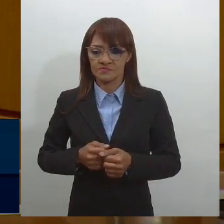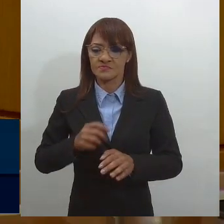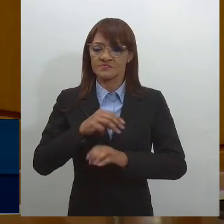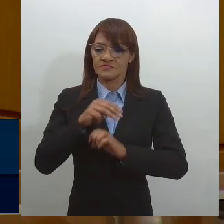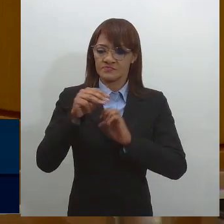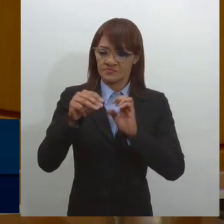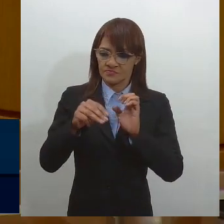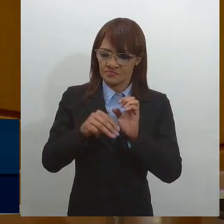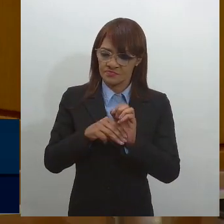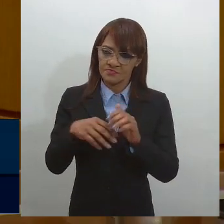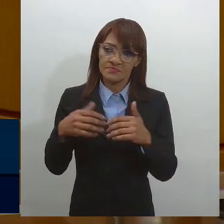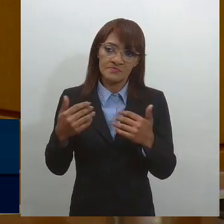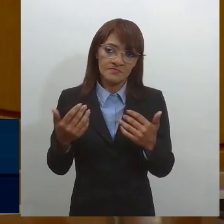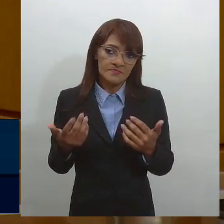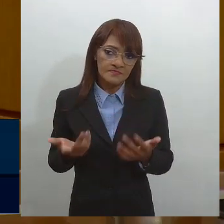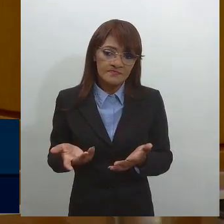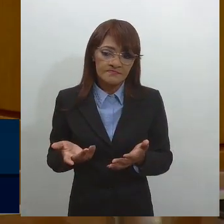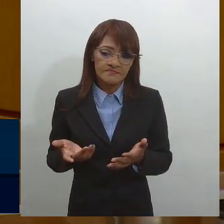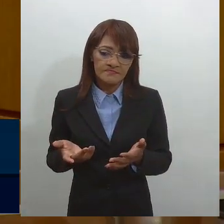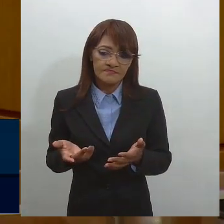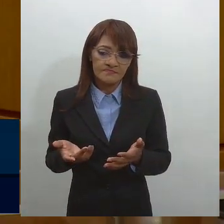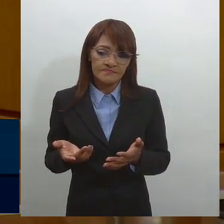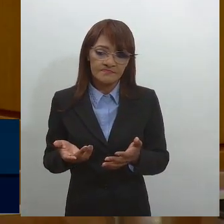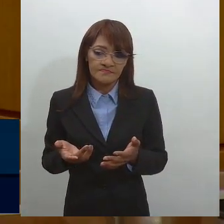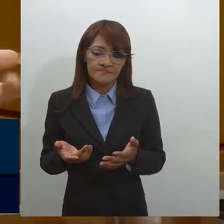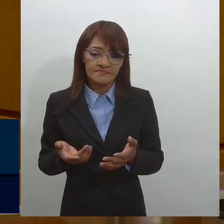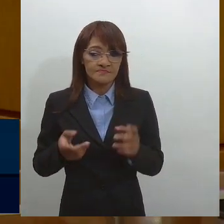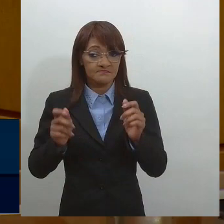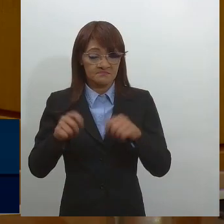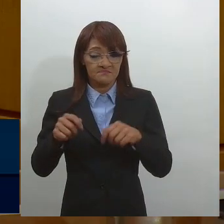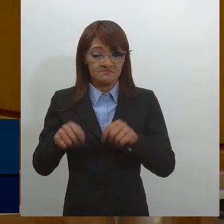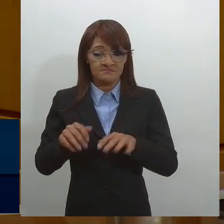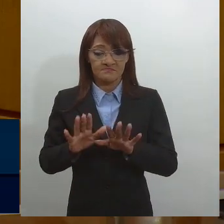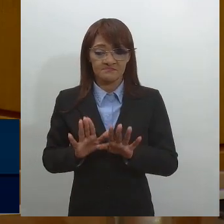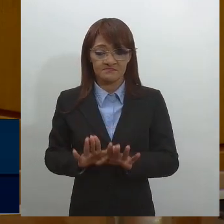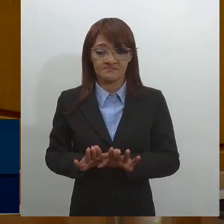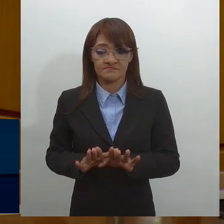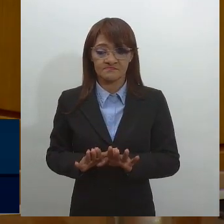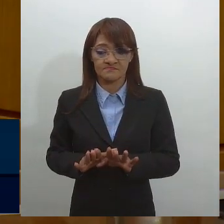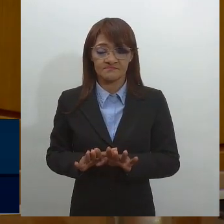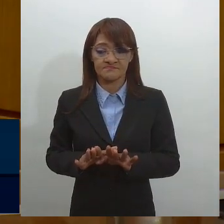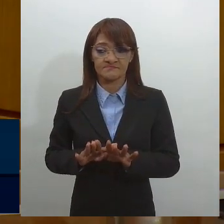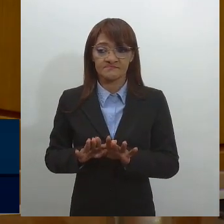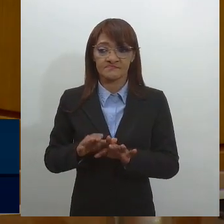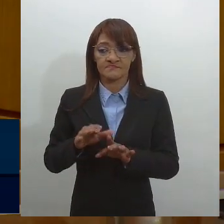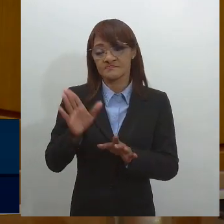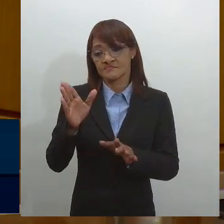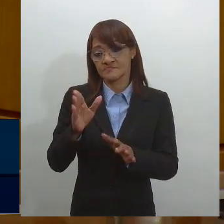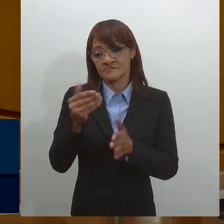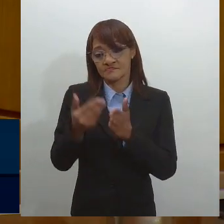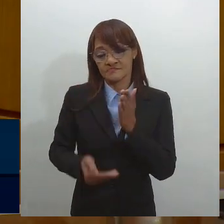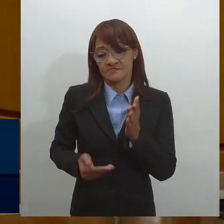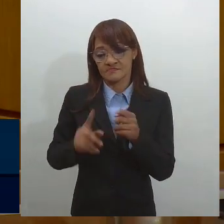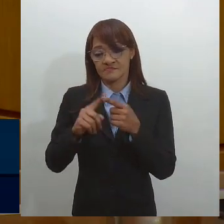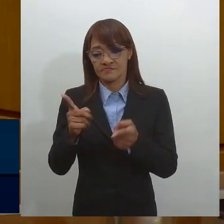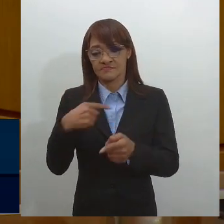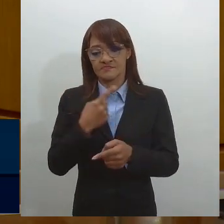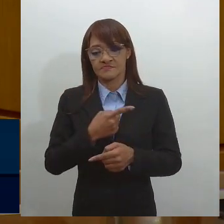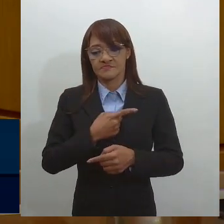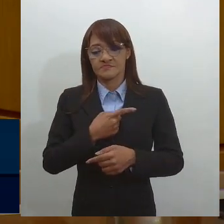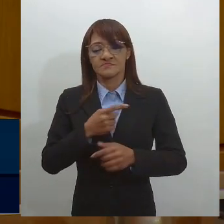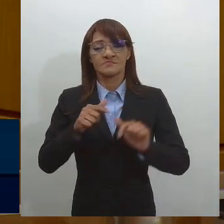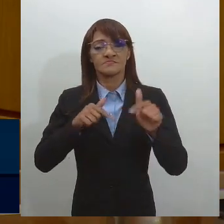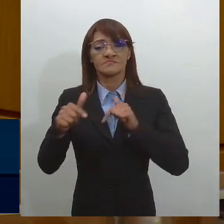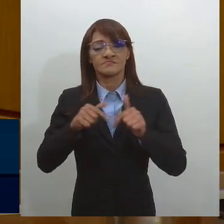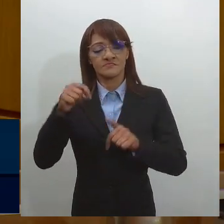mesmo, né, Marcos, que as nossas emendas dificilmente passam, mas estaremos fazendo o nosso trabalho, que é